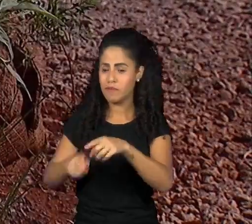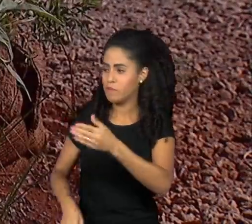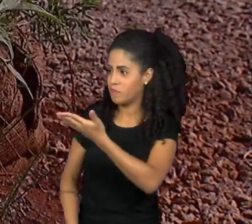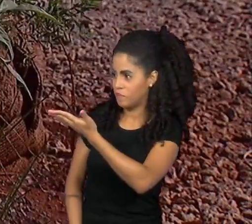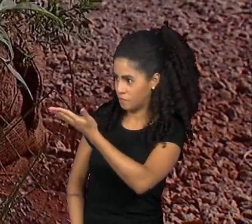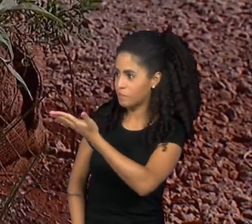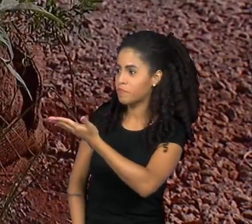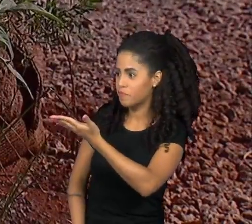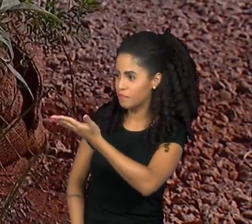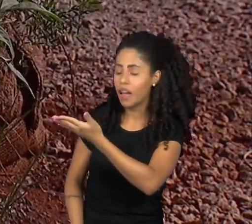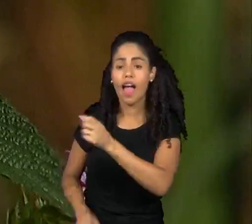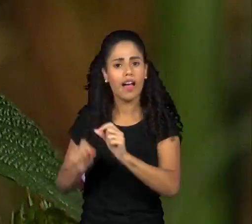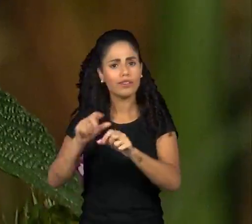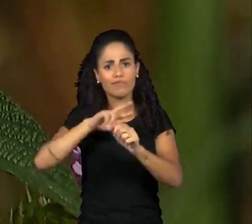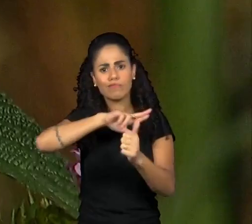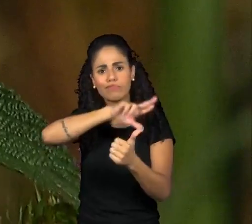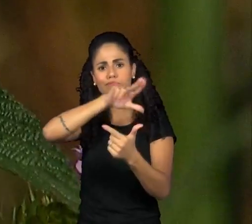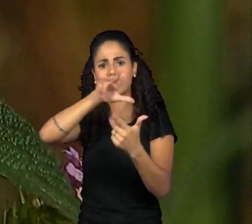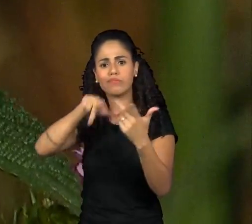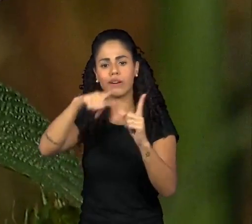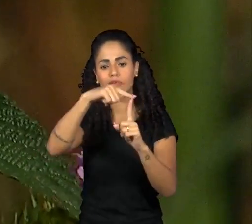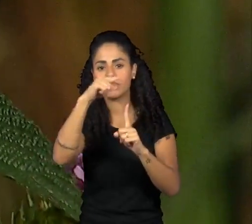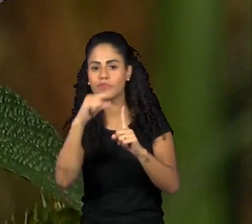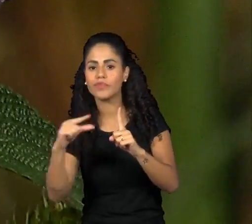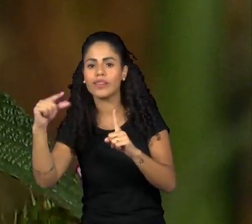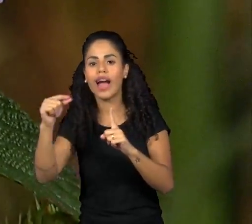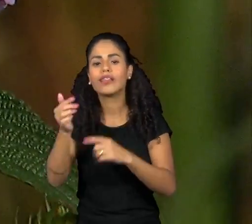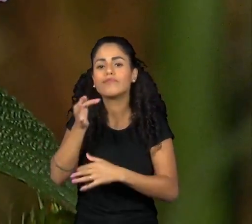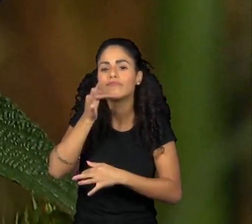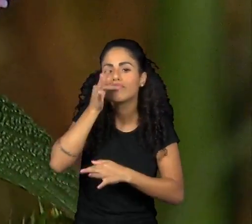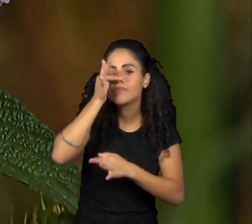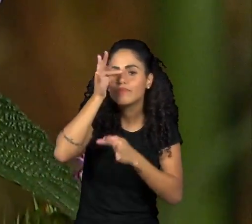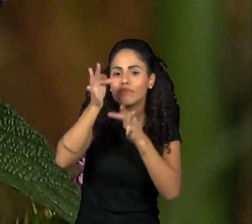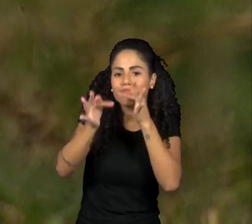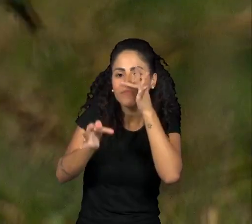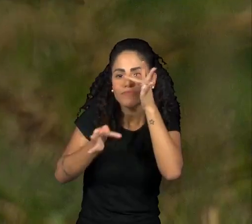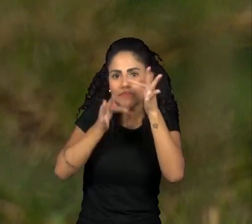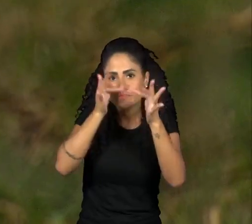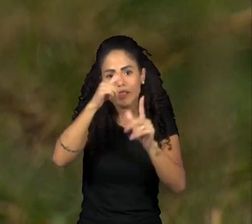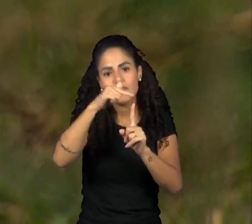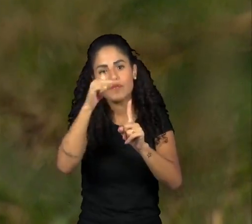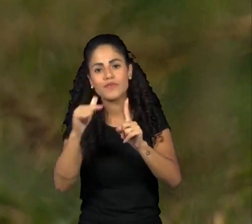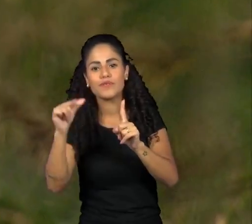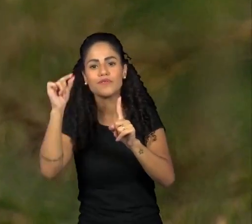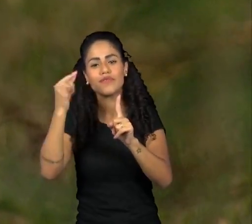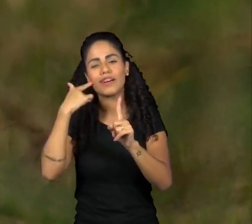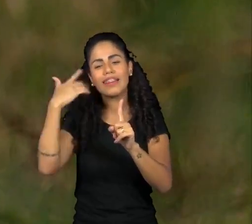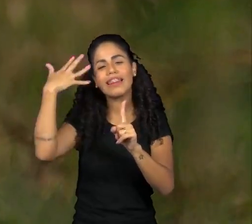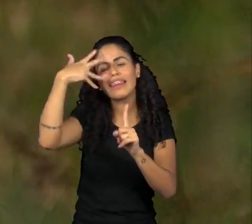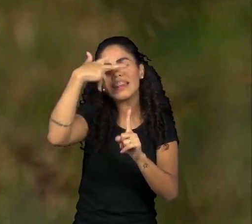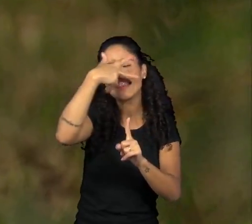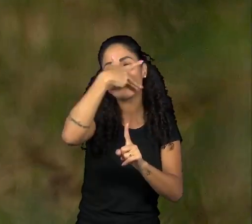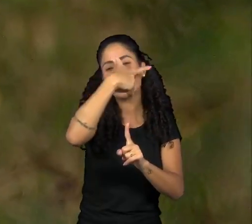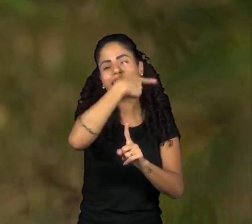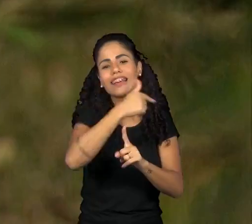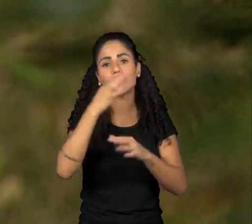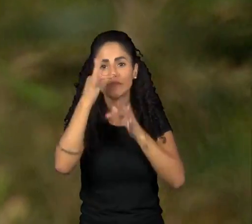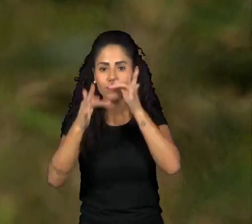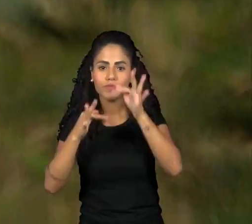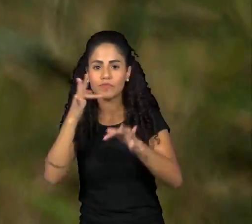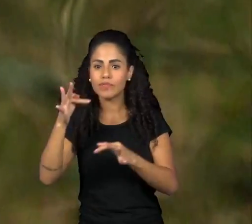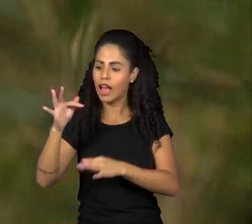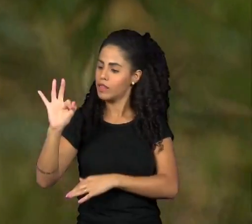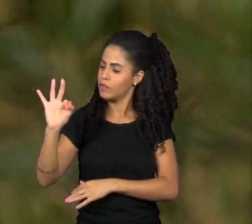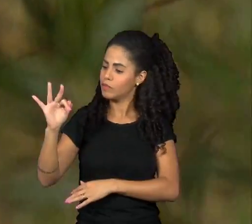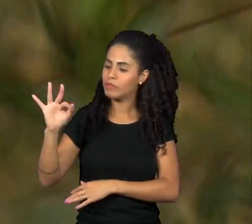e macela do campo. Espécies floridas, como o milho de grilo e a lantana, atraem aves como o